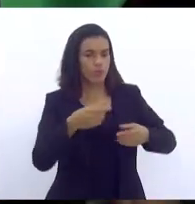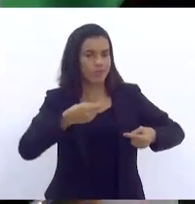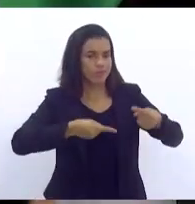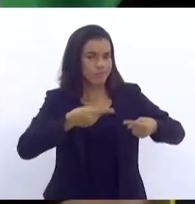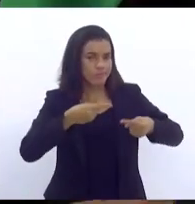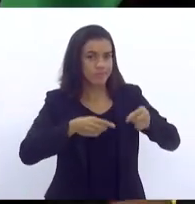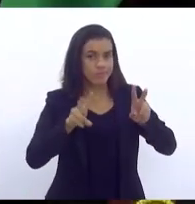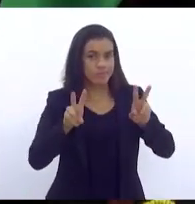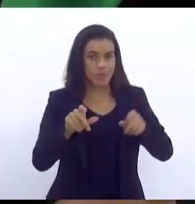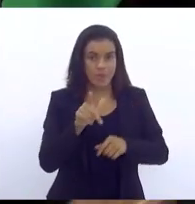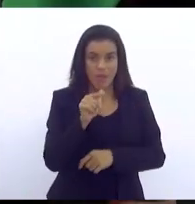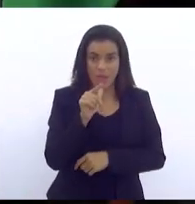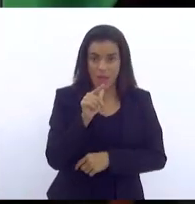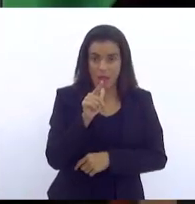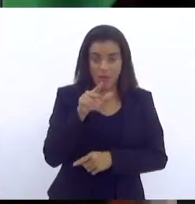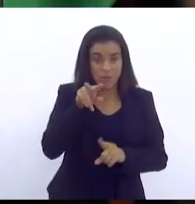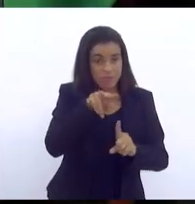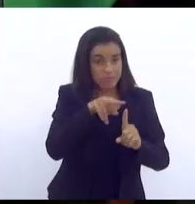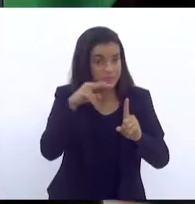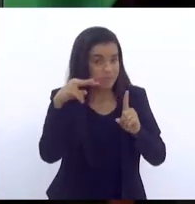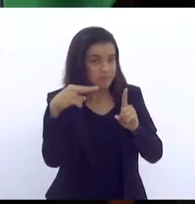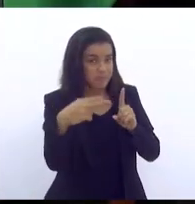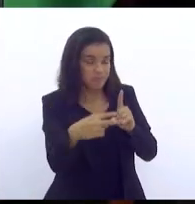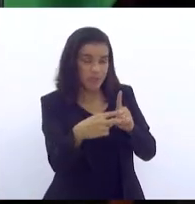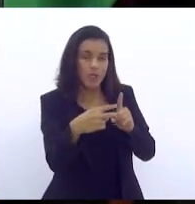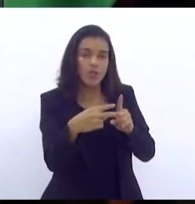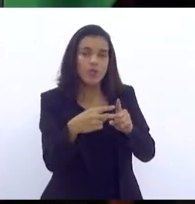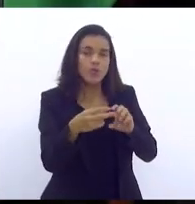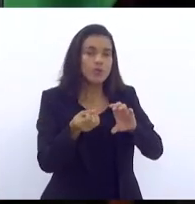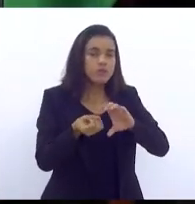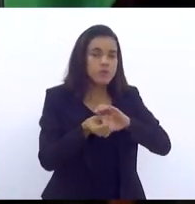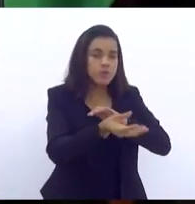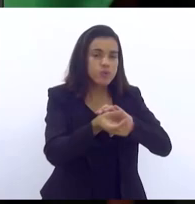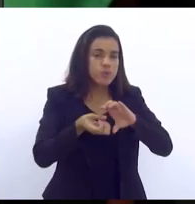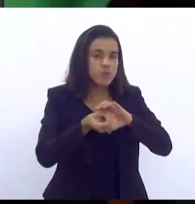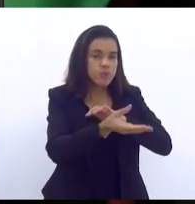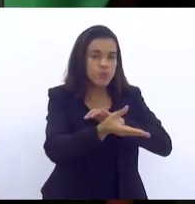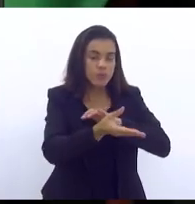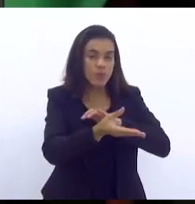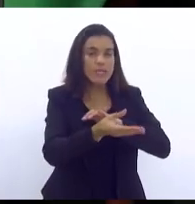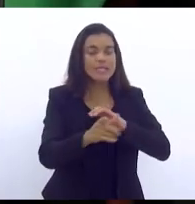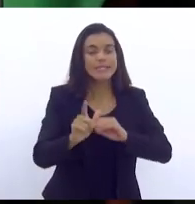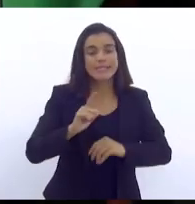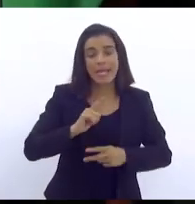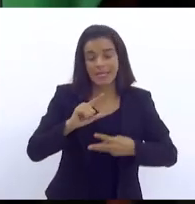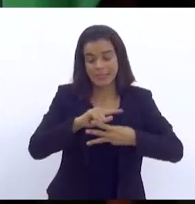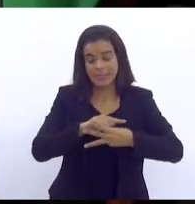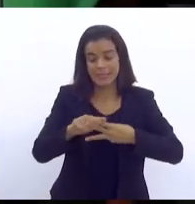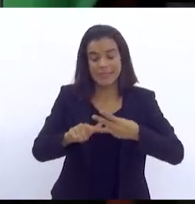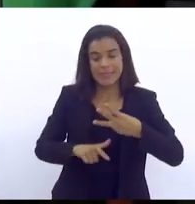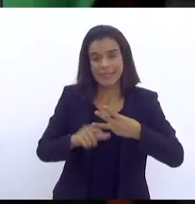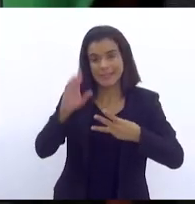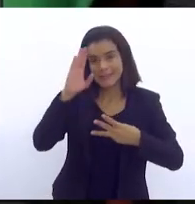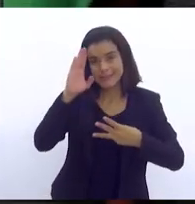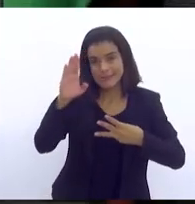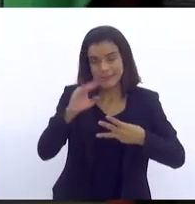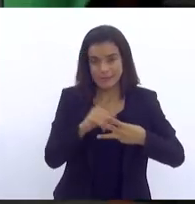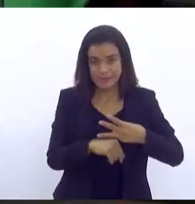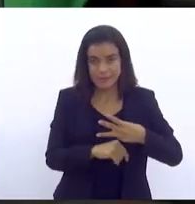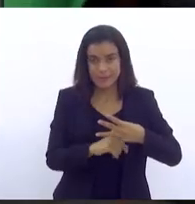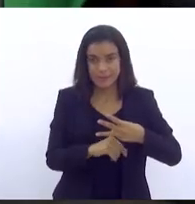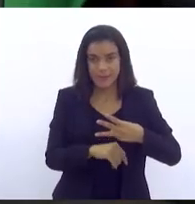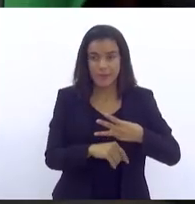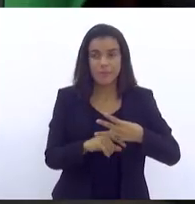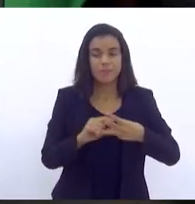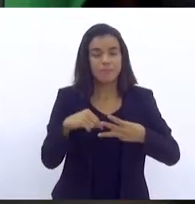água do ponto de vista do abastecimento humano tem três premissas que são fundamentais